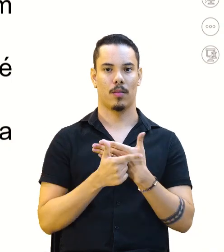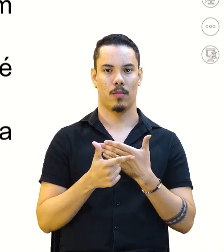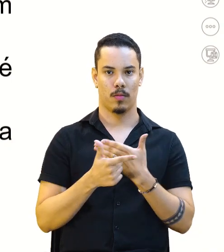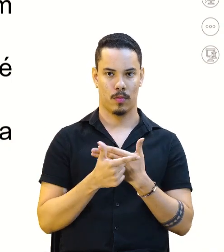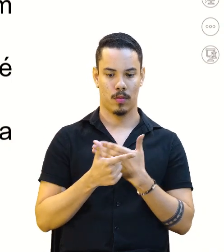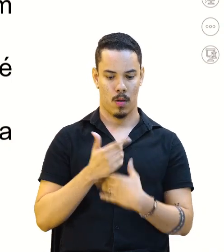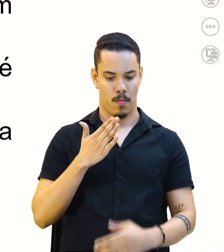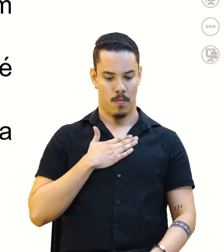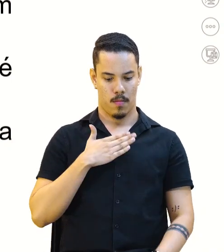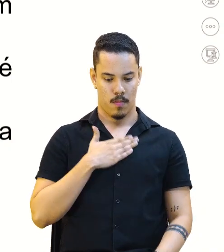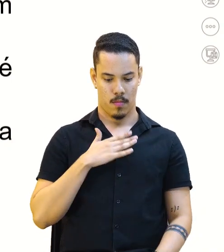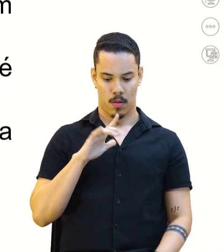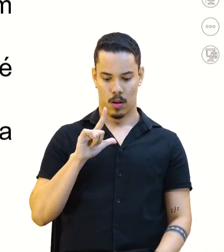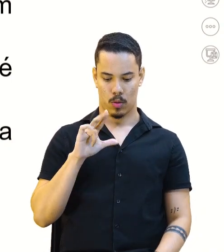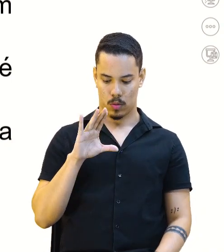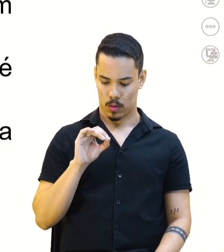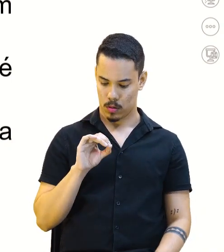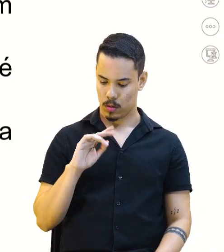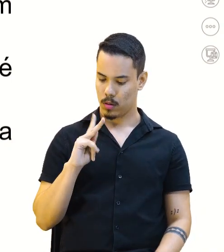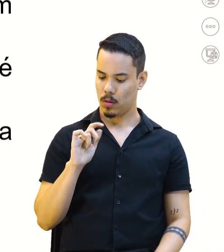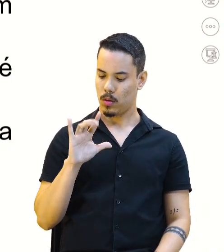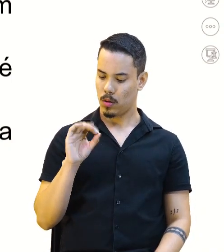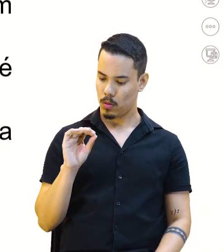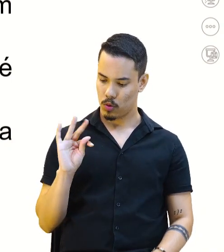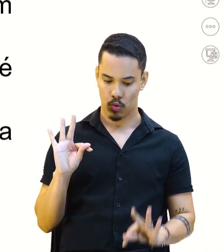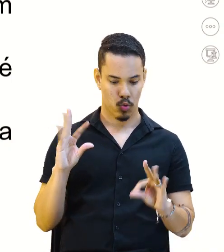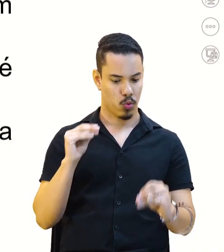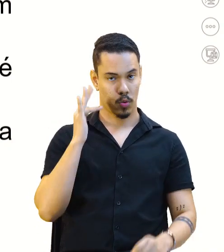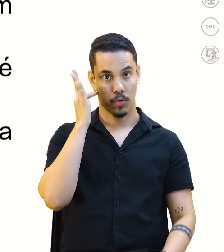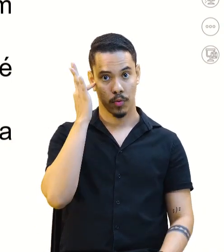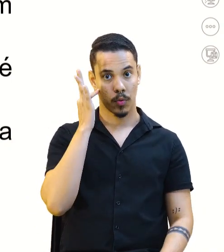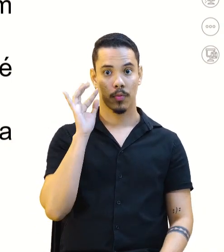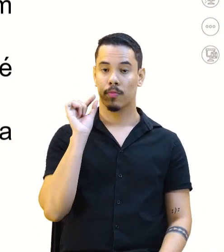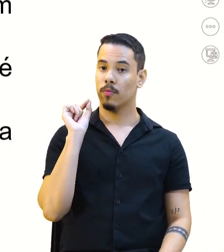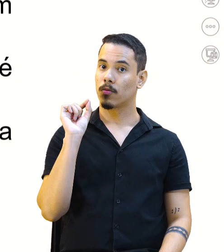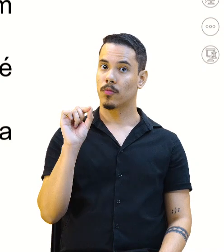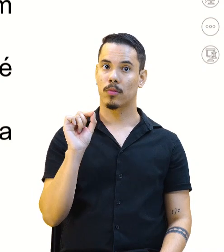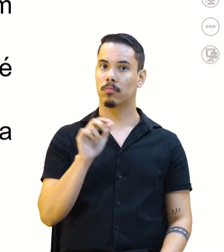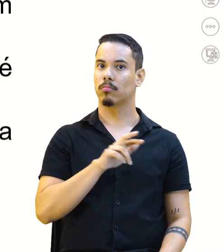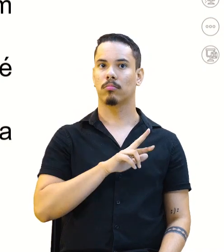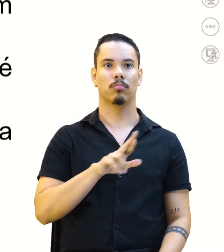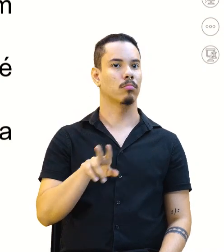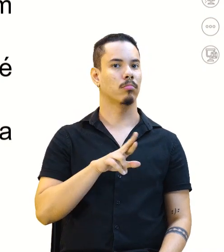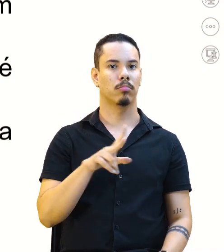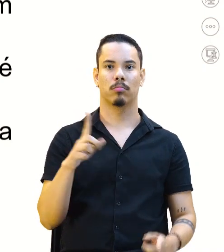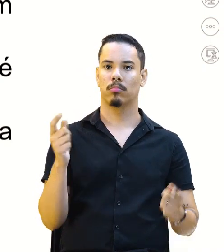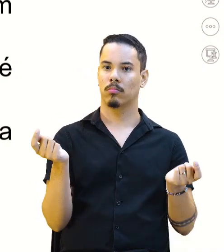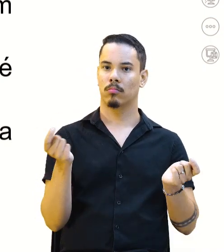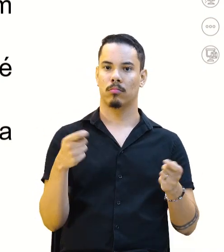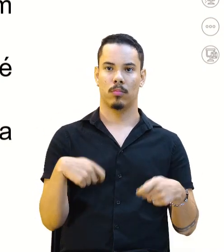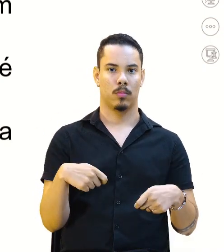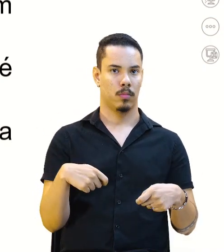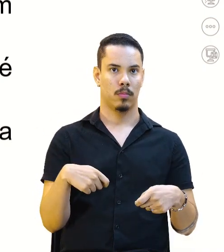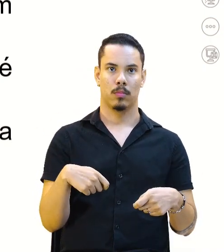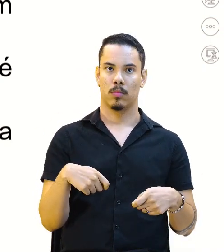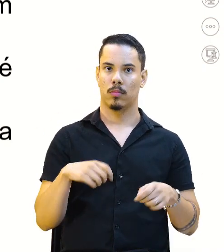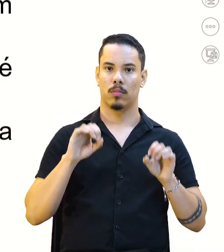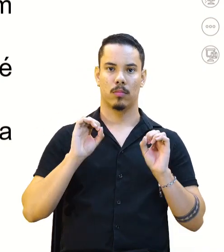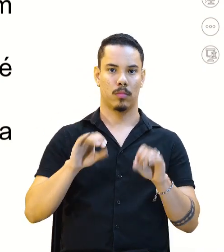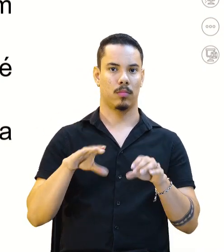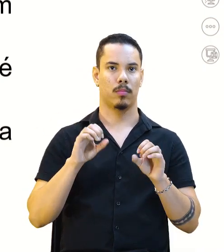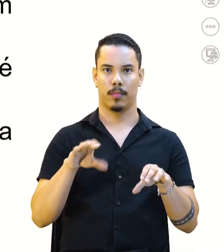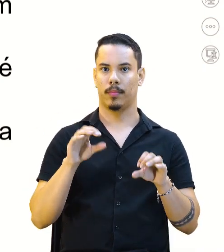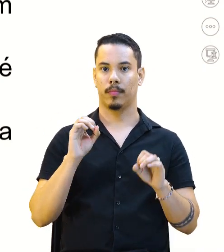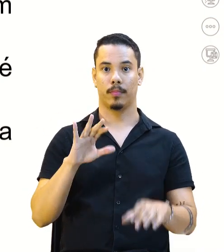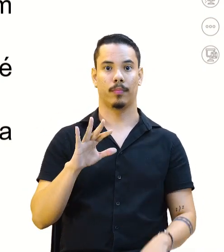minha função e a de todos os filósofos é: não é possível, de acordo com Kant, ensinar a filosofia, mas